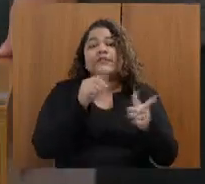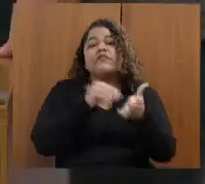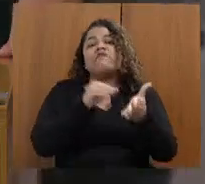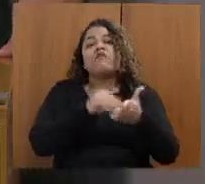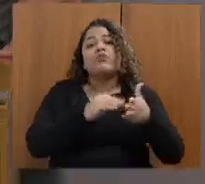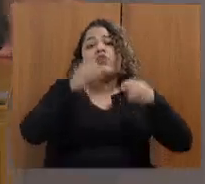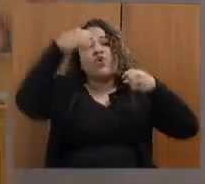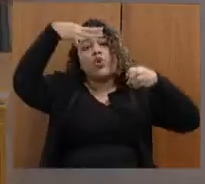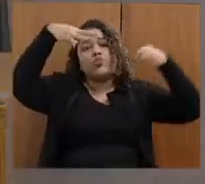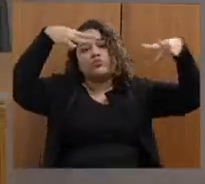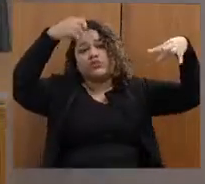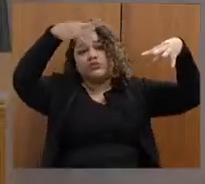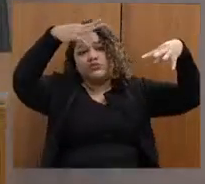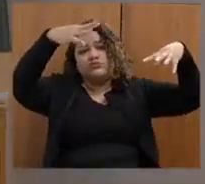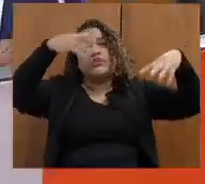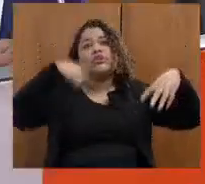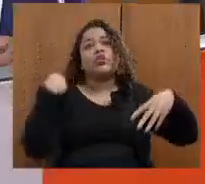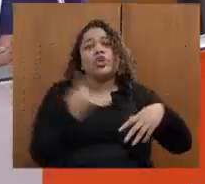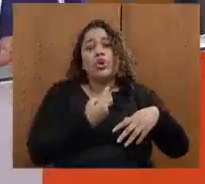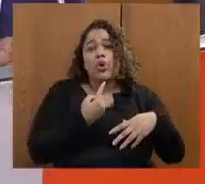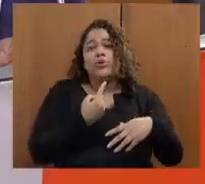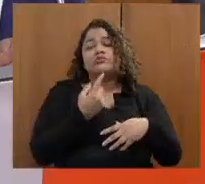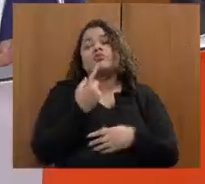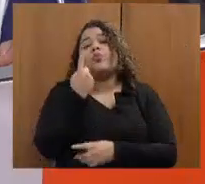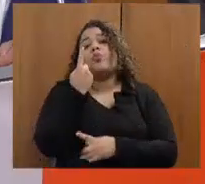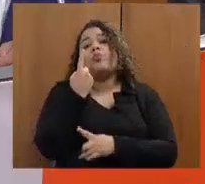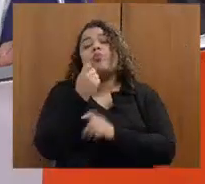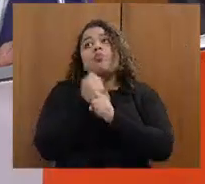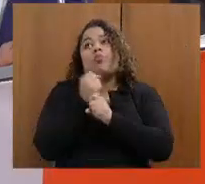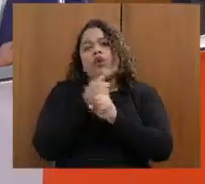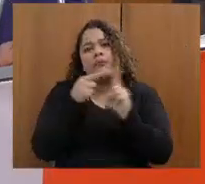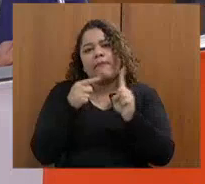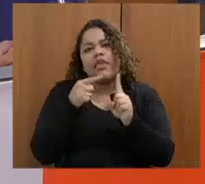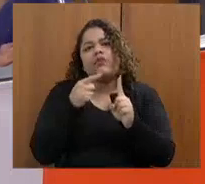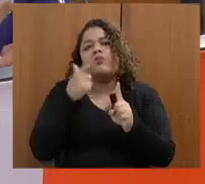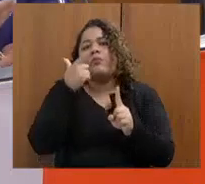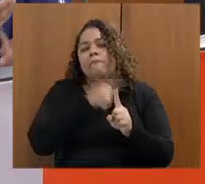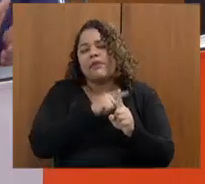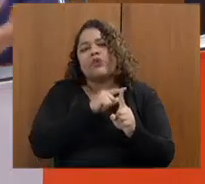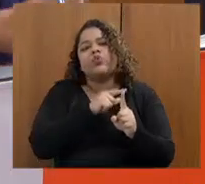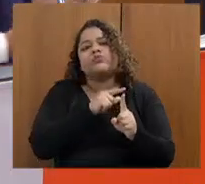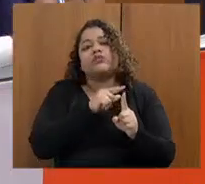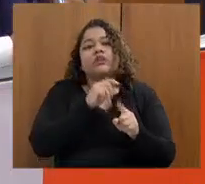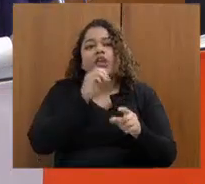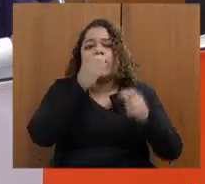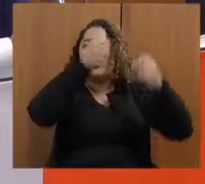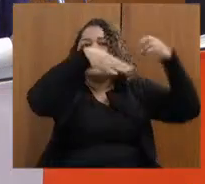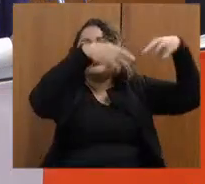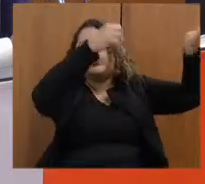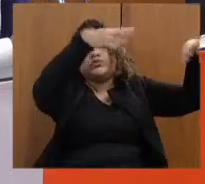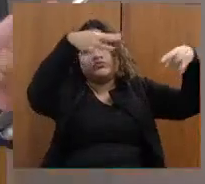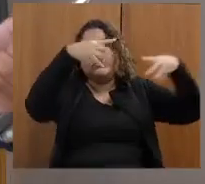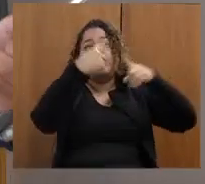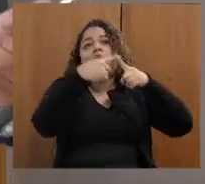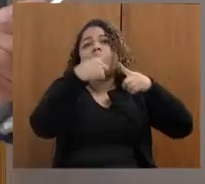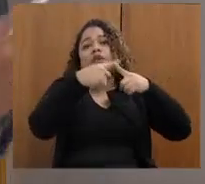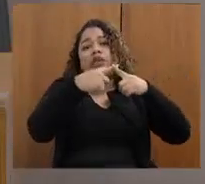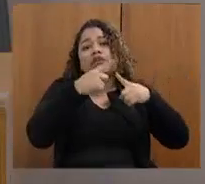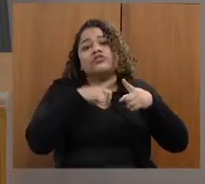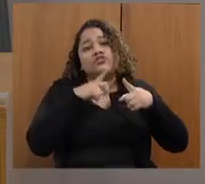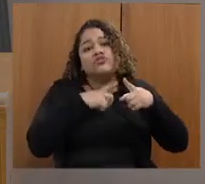Ah bom quase um ano e meio para conseguimos colocar a luz naquela escola porque havíamos de havia débitos na